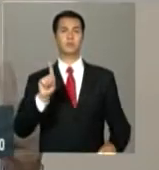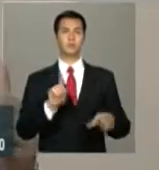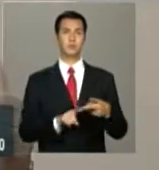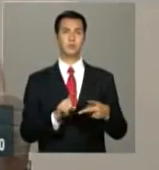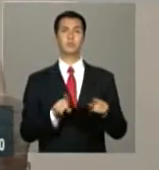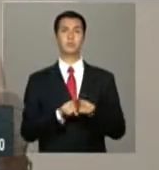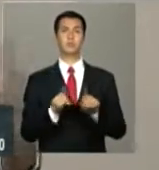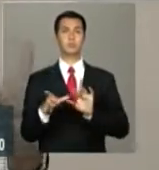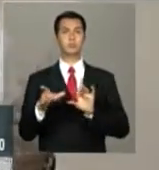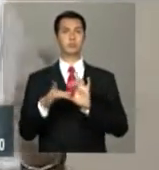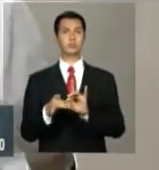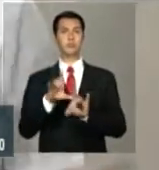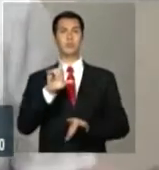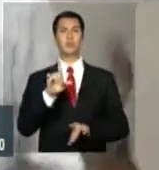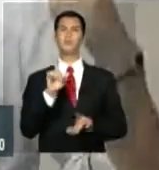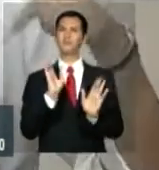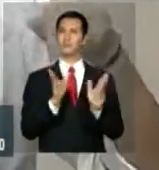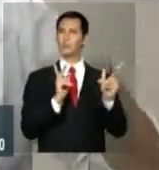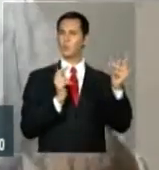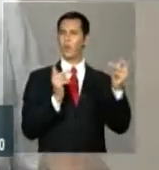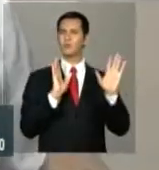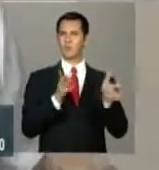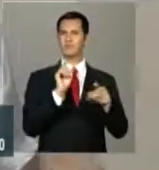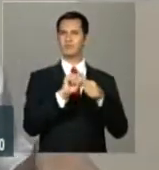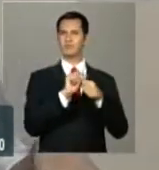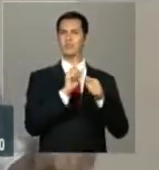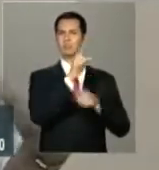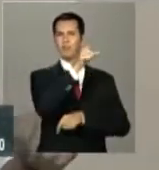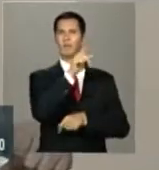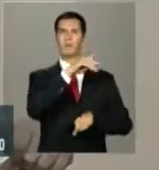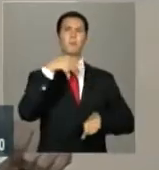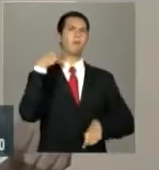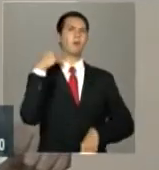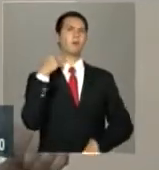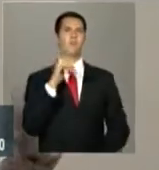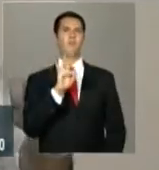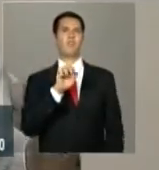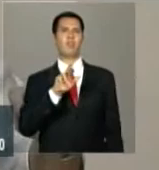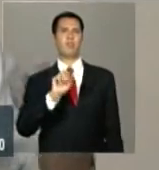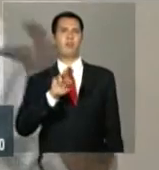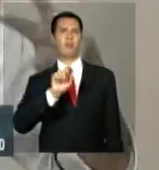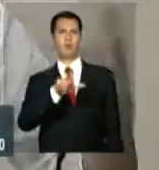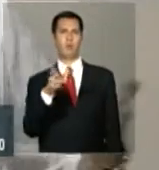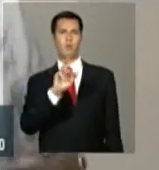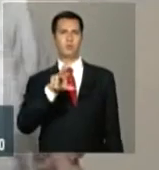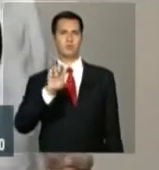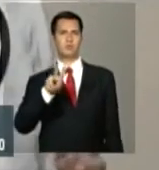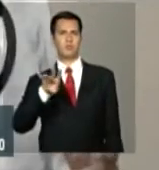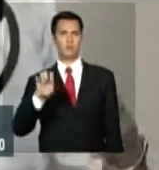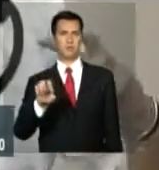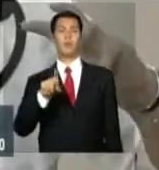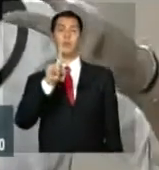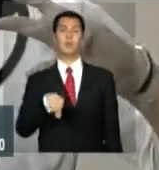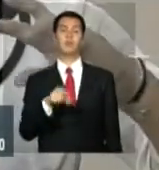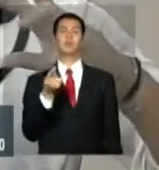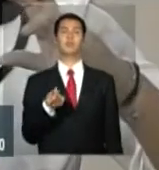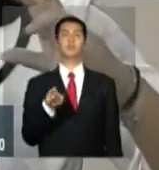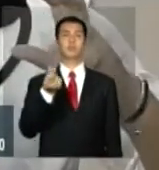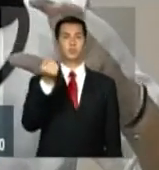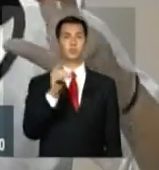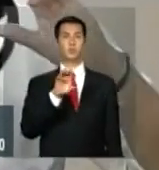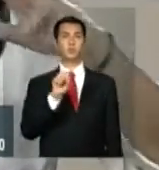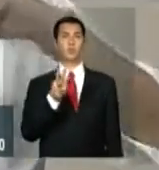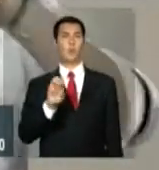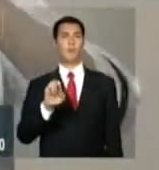feito pelo Federal Reserve na crise de 2008-2009, que era um swap de moedas. Vamos